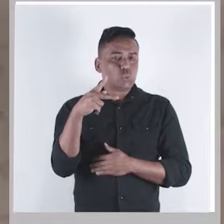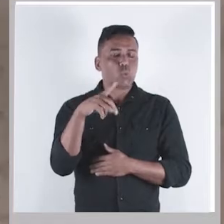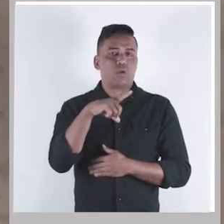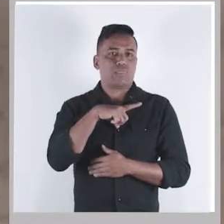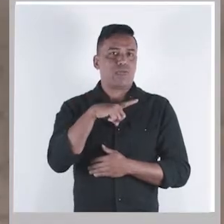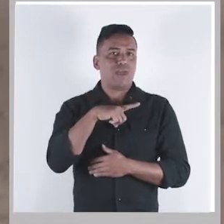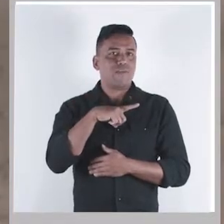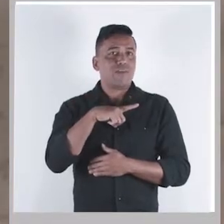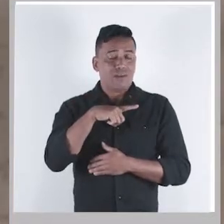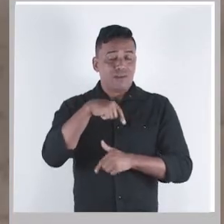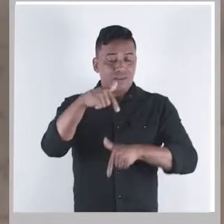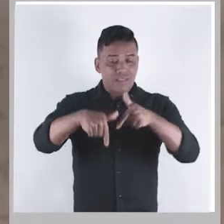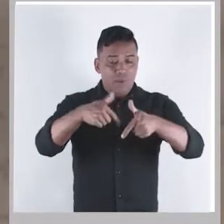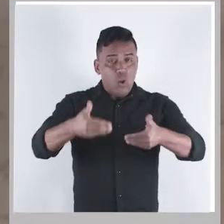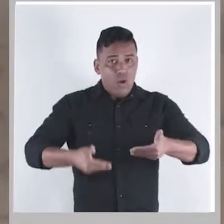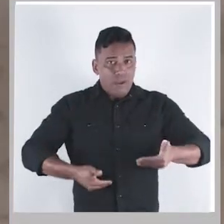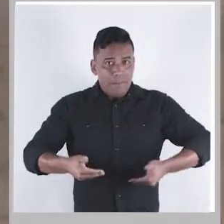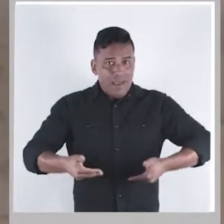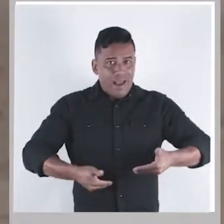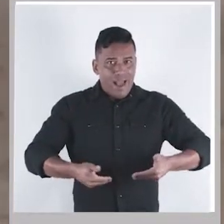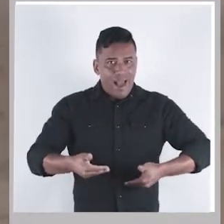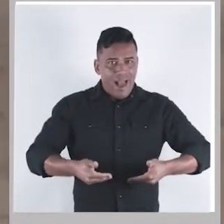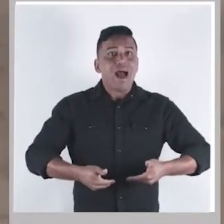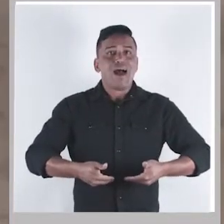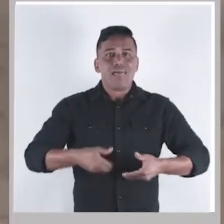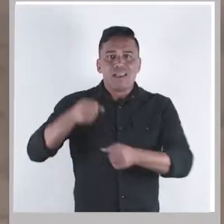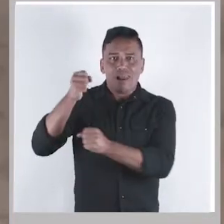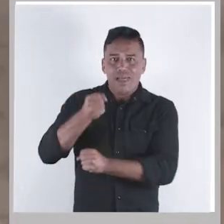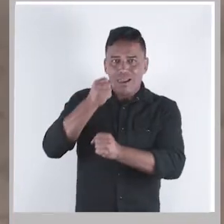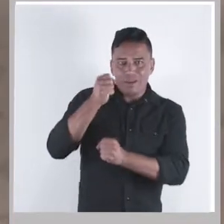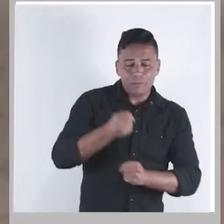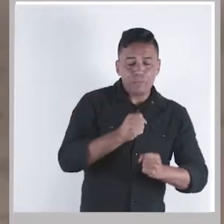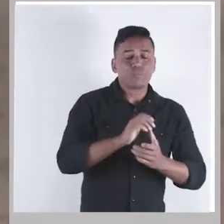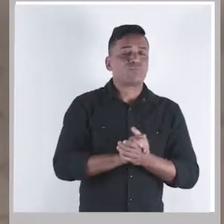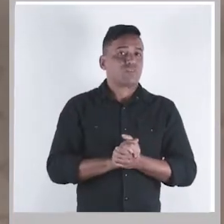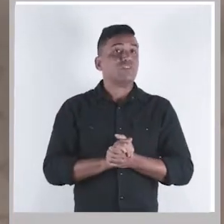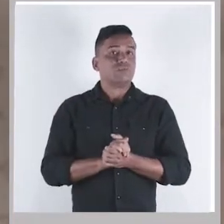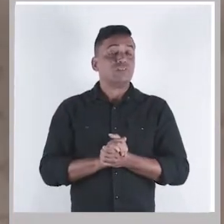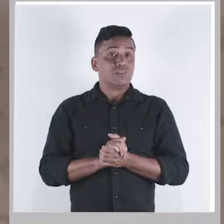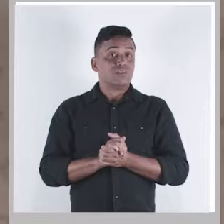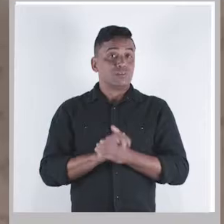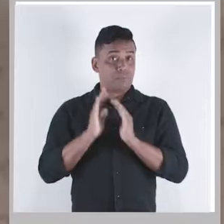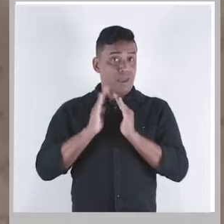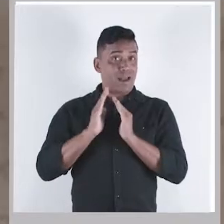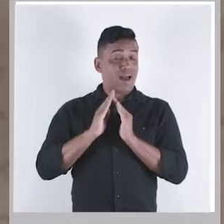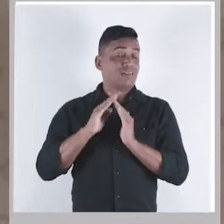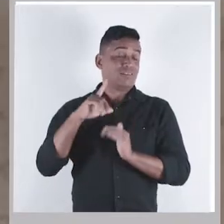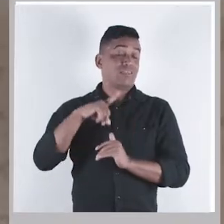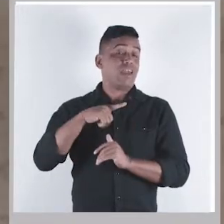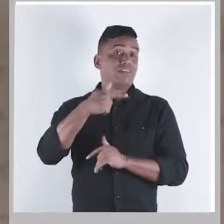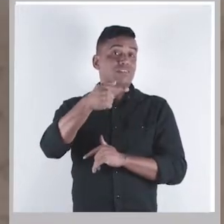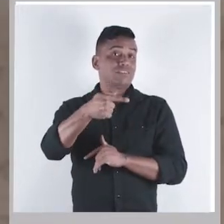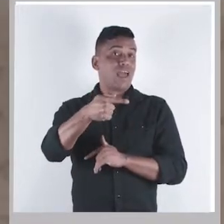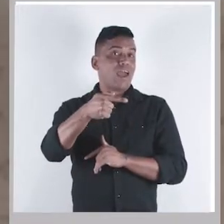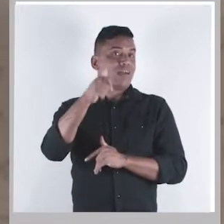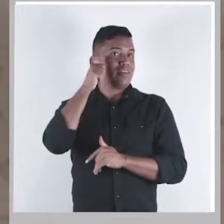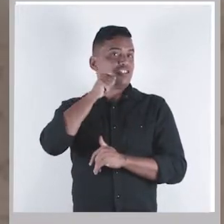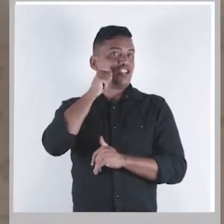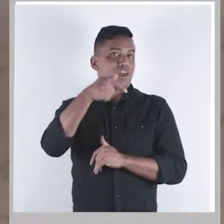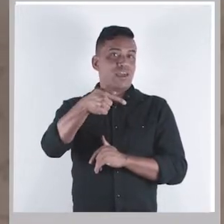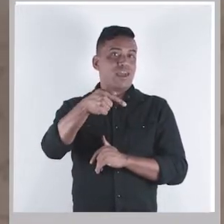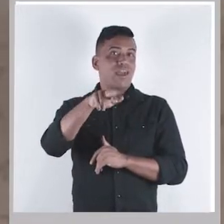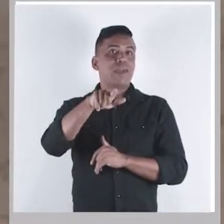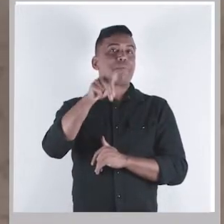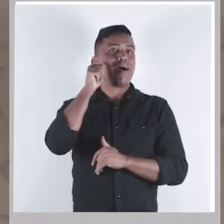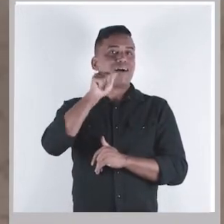né? Desse negar esse lugar do simbólico, dessa produção, sim, né? Sim. E